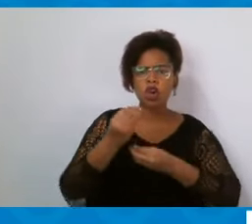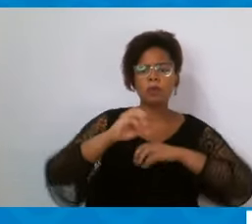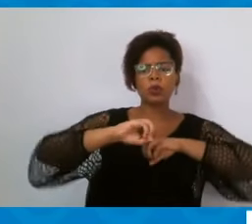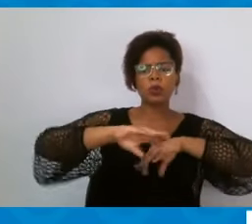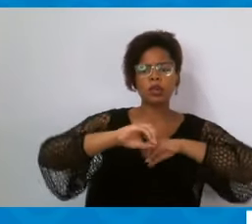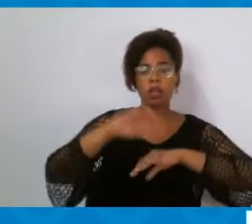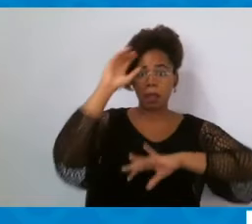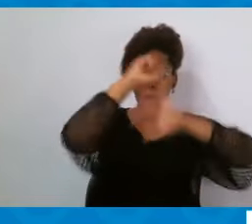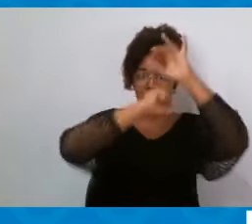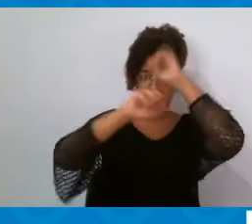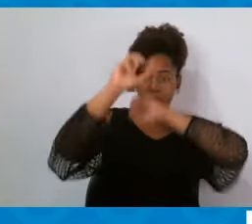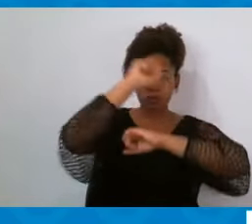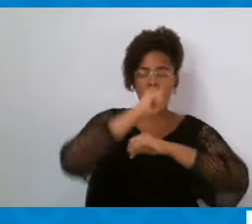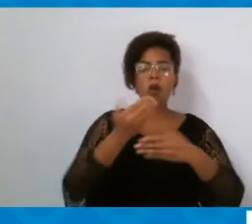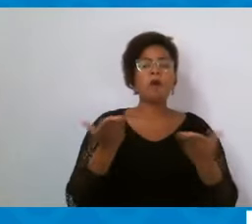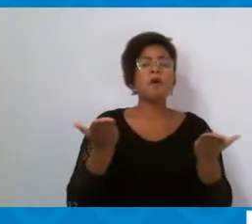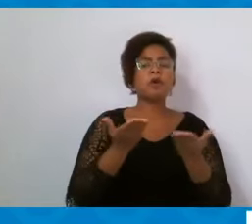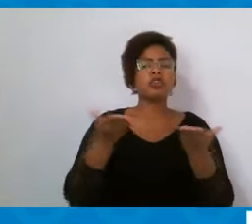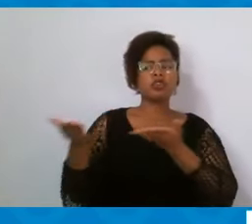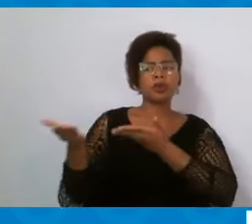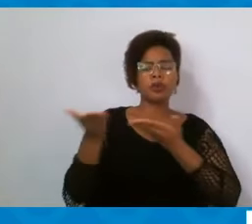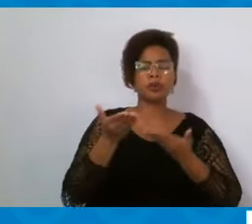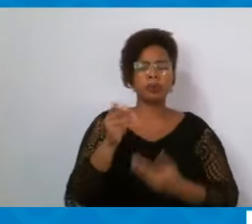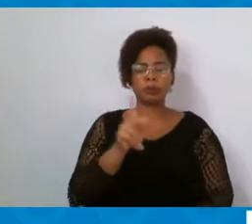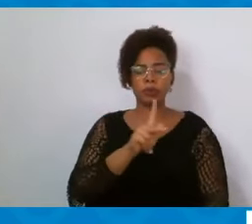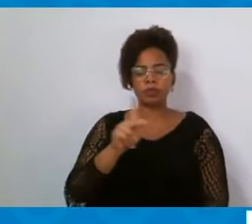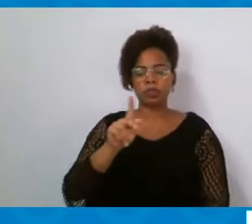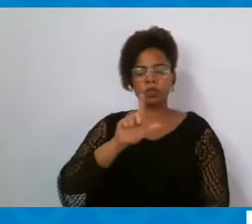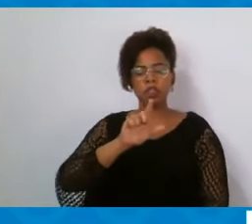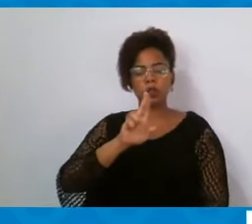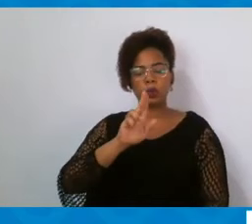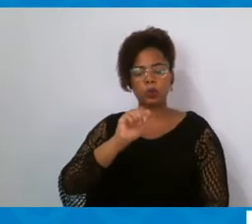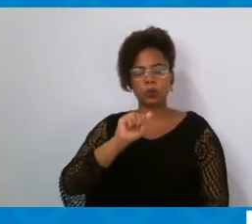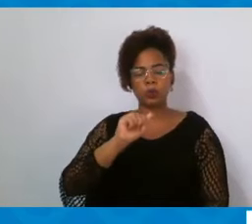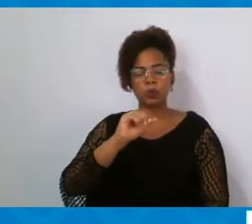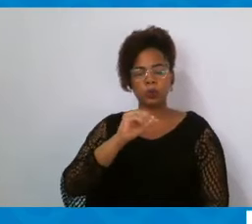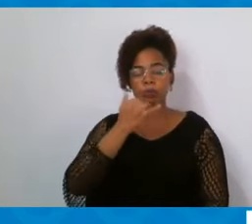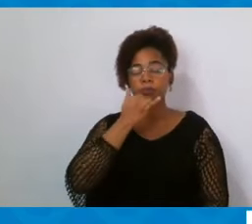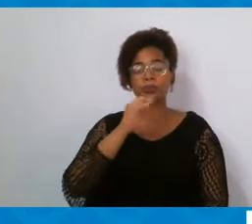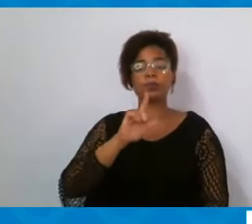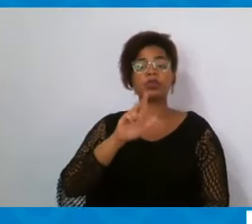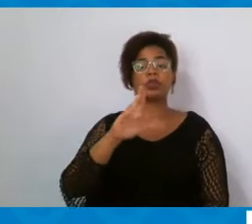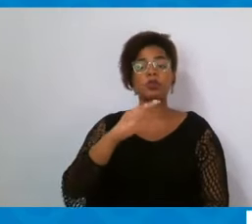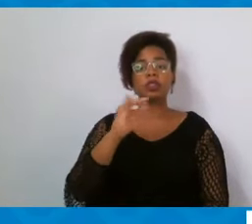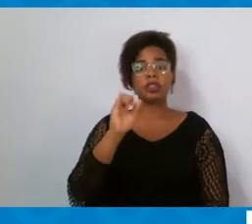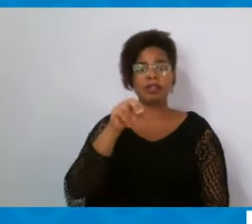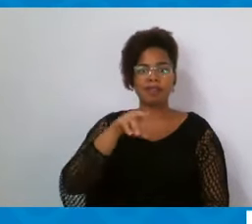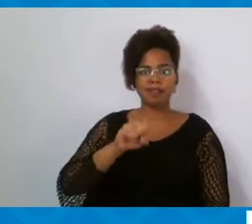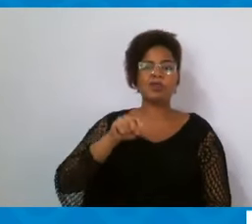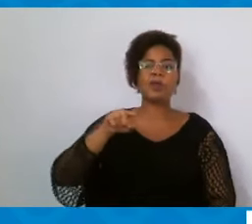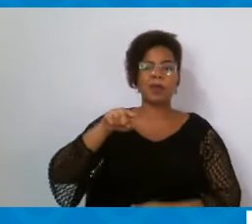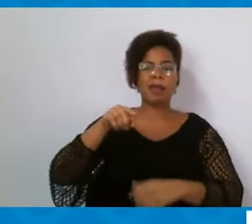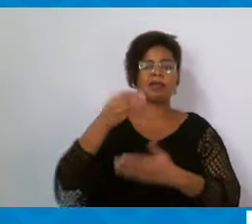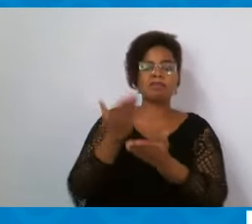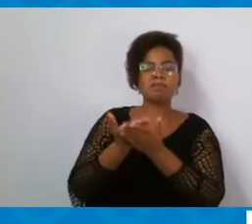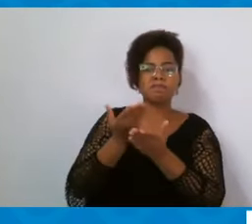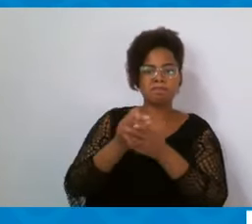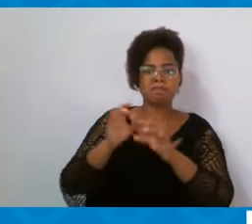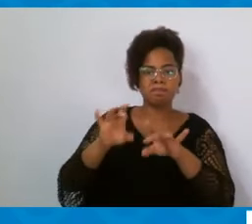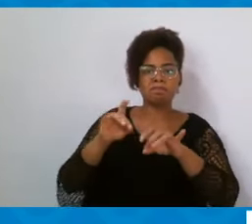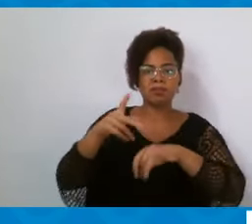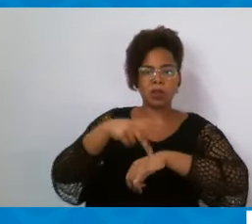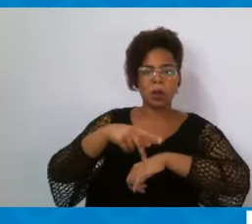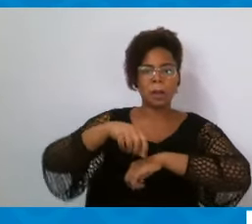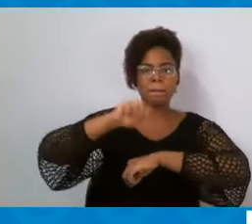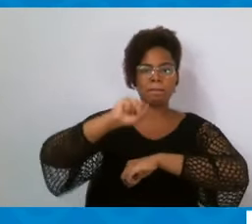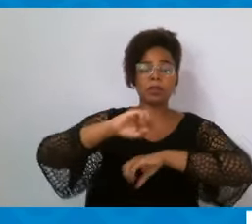webinar, conversar com o professor Luciano Meira, que é PhD em Educação Matemática pela Universidade